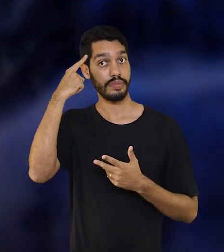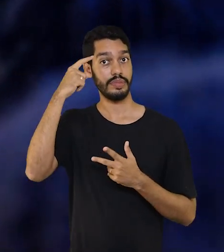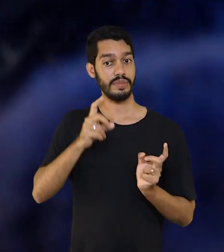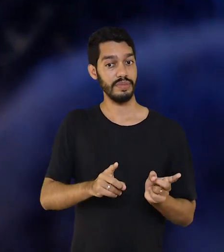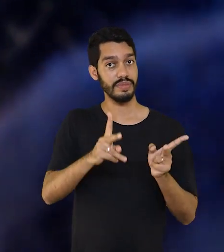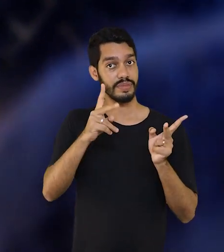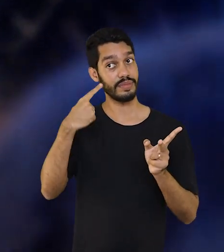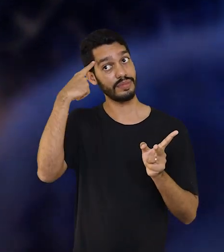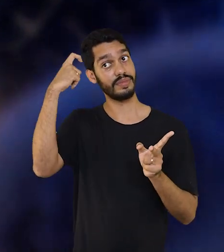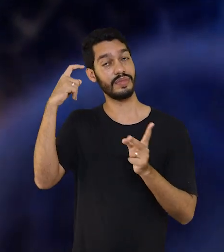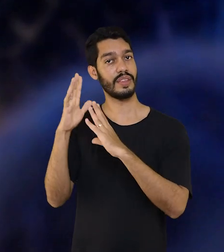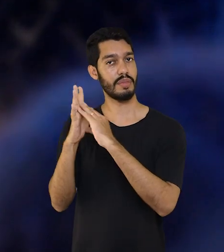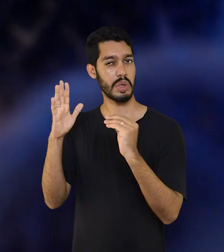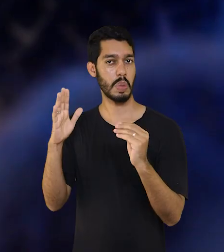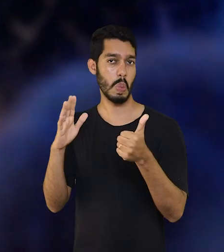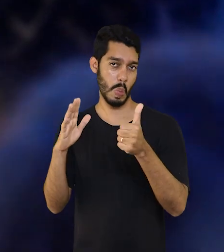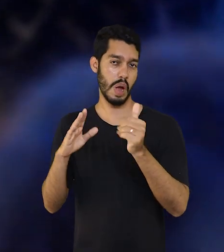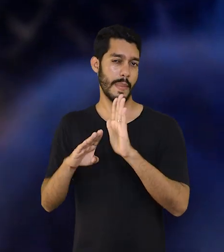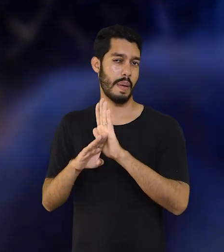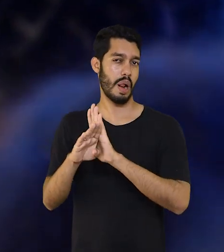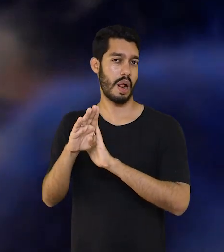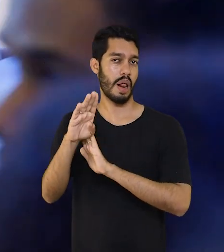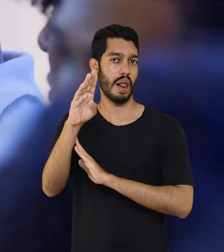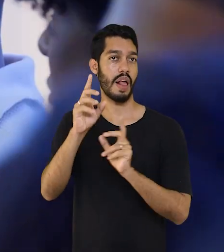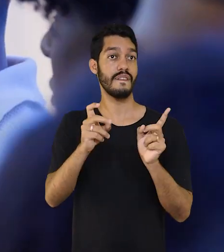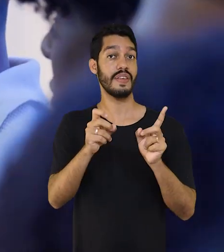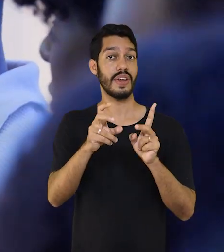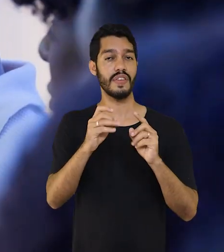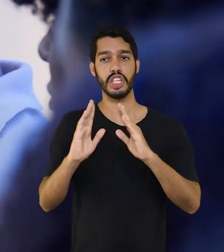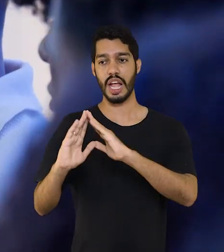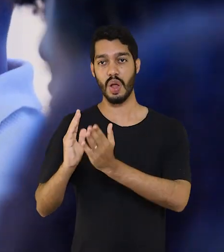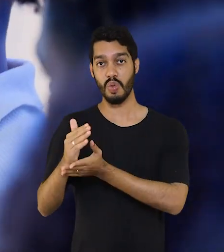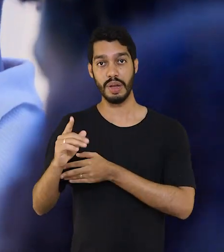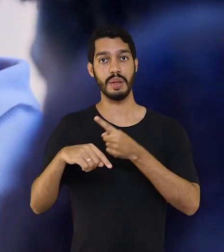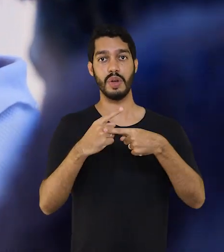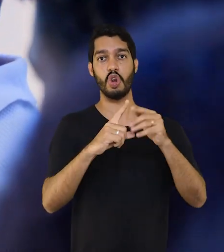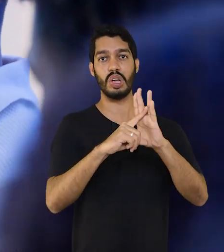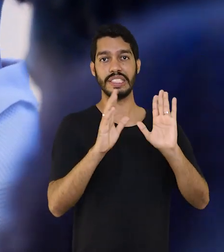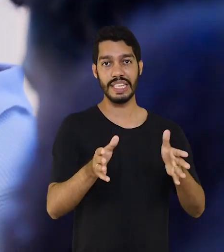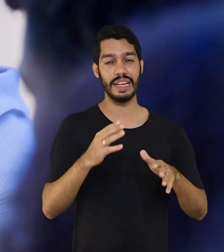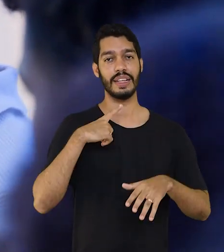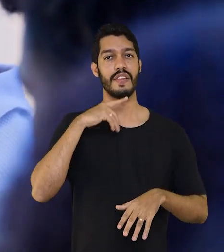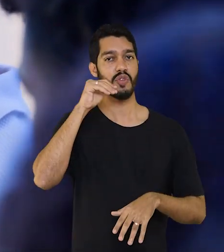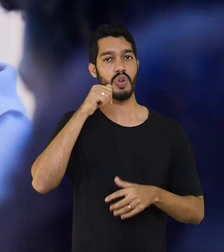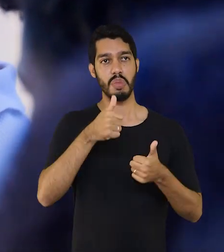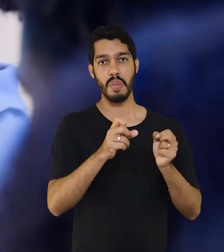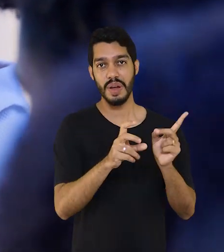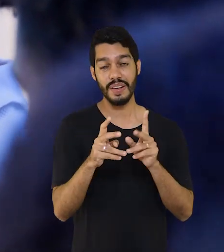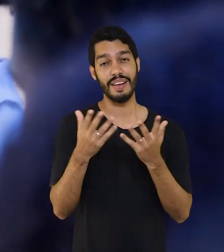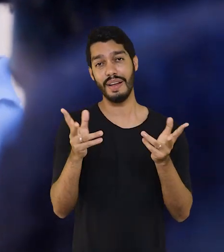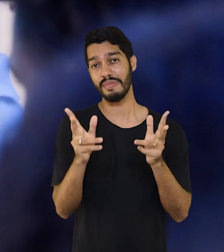biquíni inspirado nessa fita. E assim, teve um crescimento bombástico, ela começou vendendo em casa, já tem loja e tudo mais,